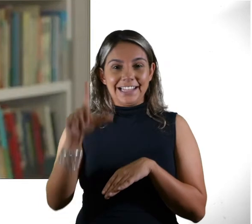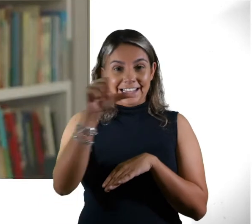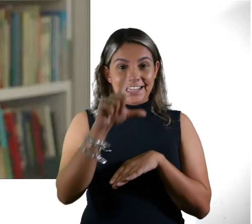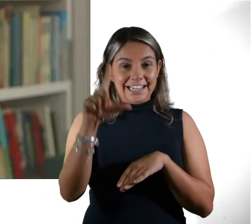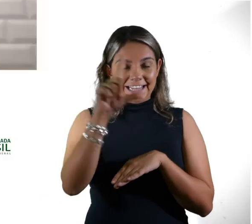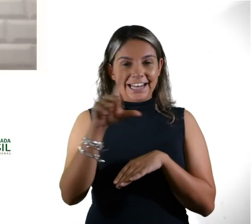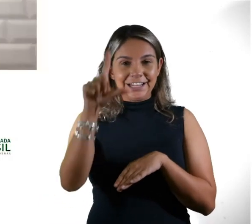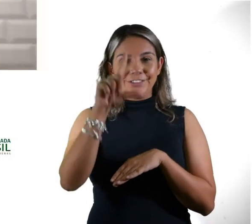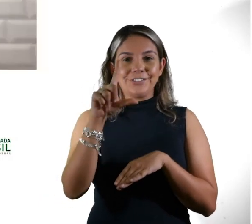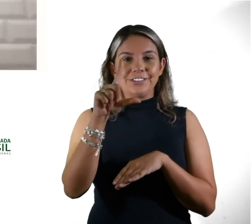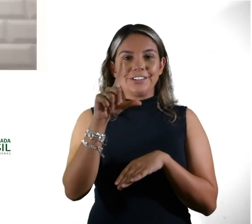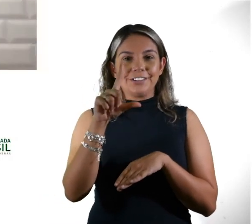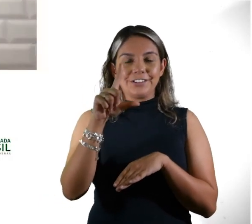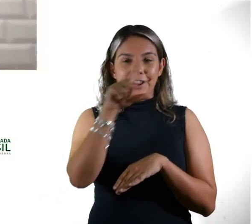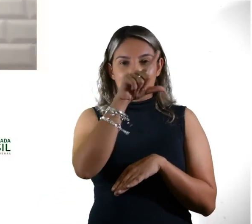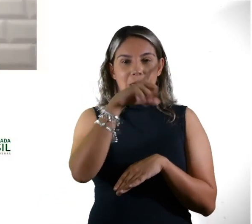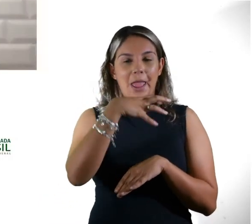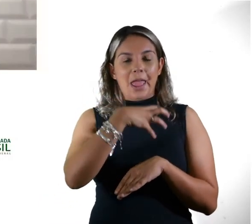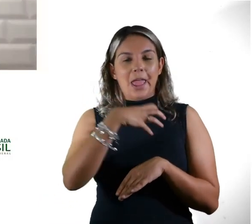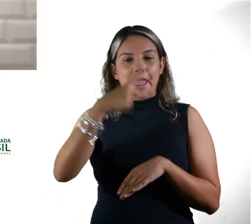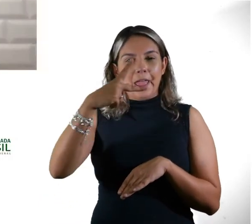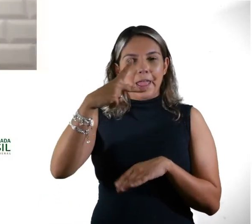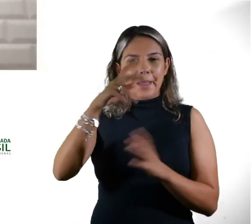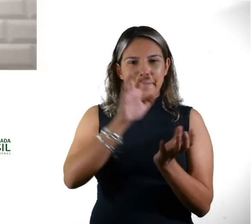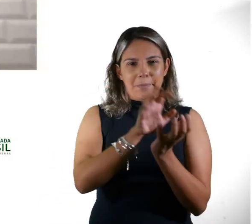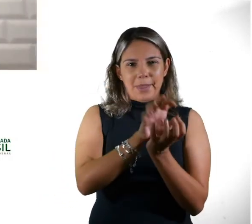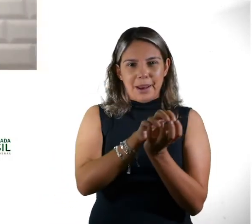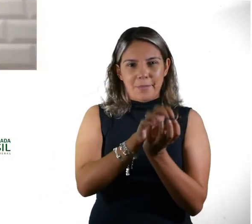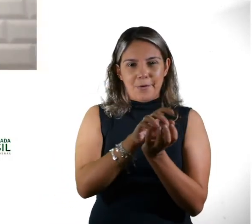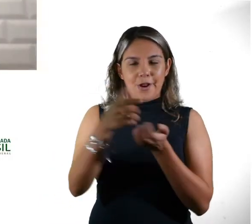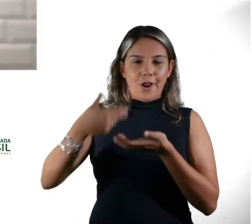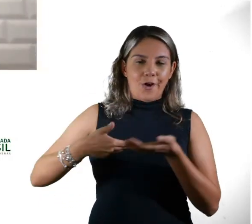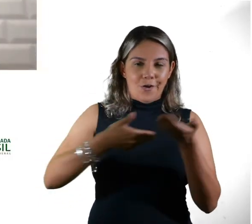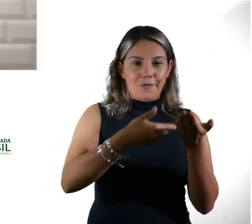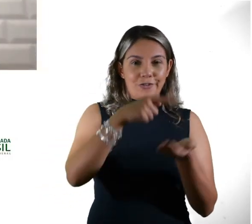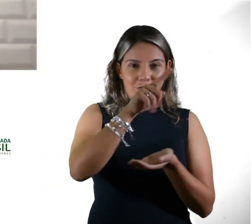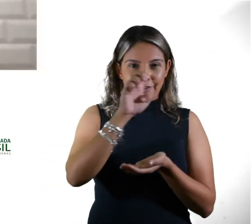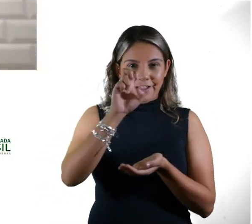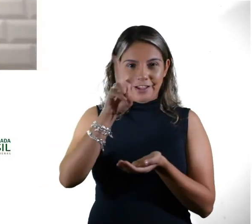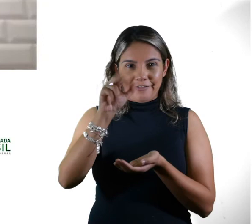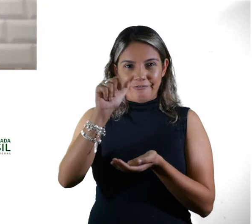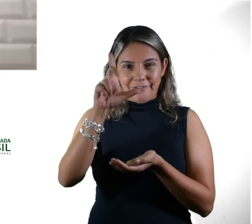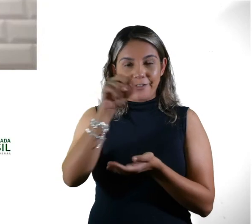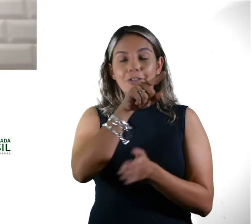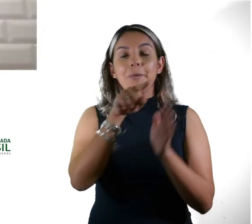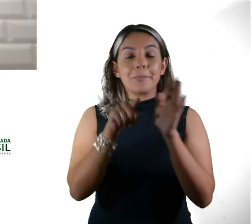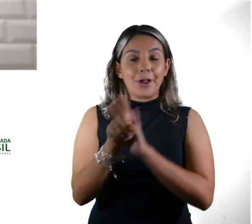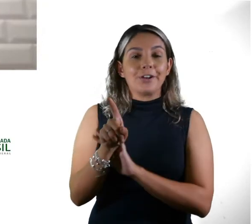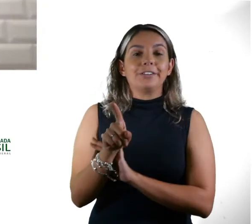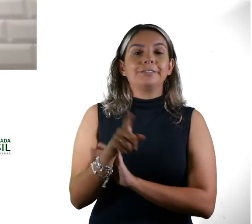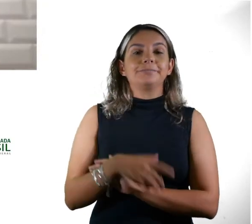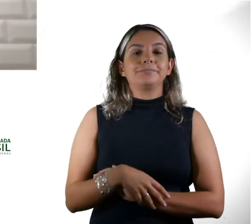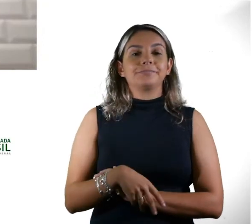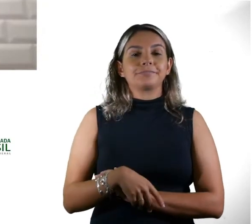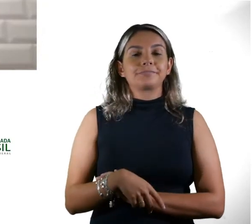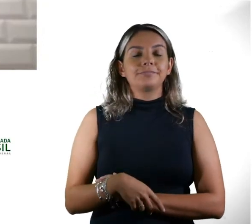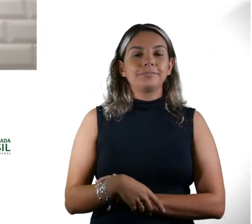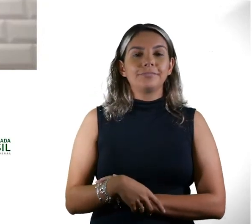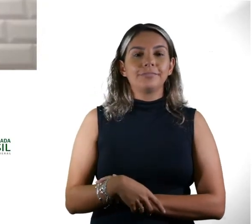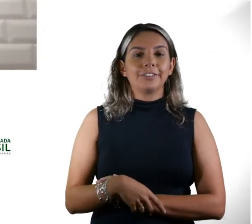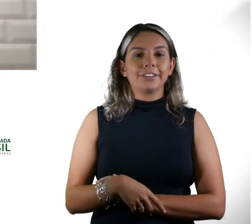literário em Pernambuco, no Recife, convidado pelo Evaldo. A pergunta dele demonstra